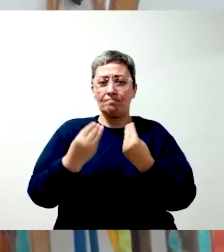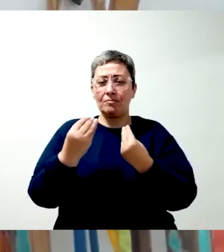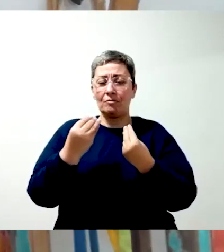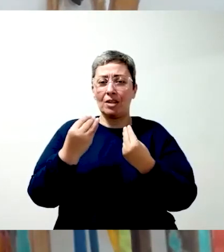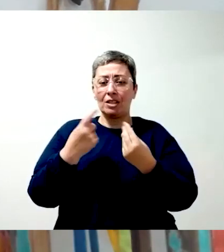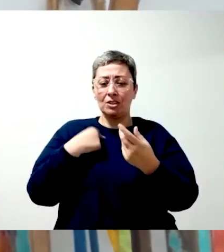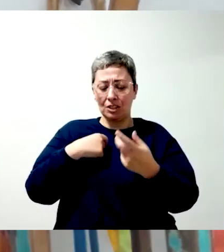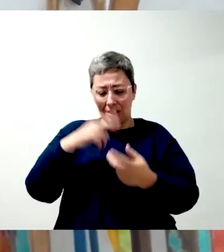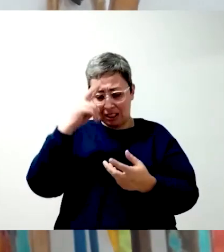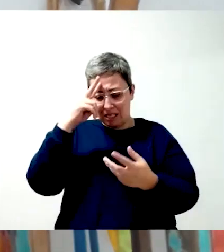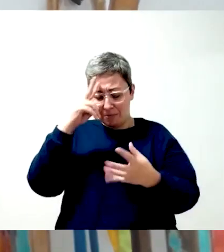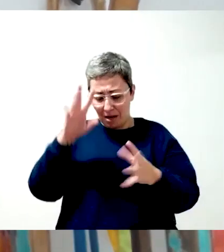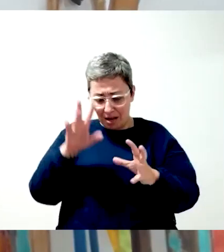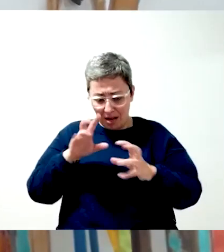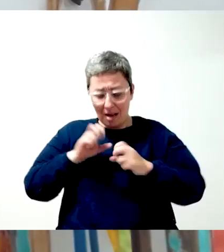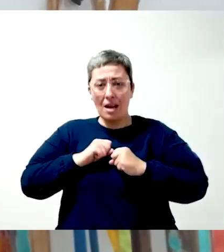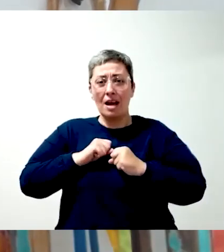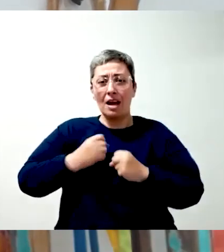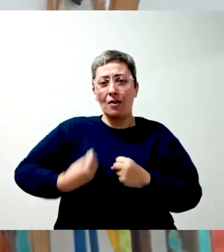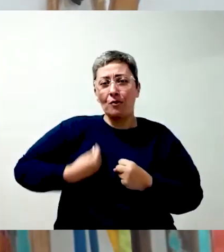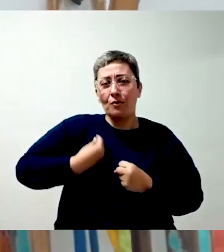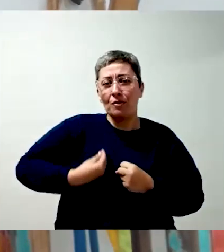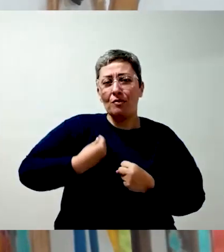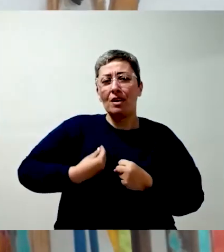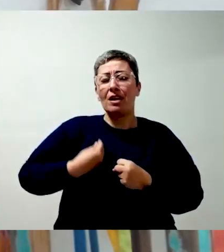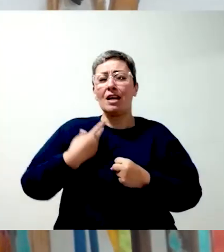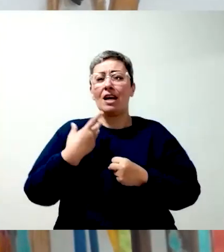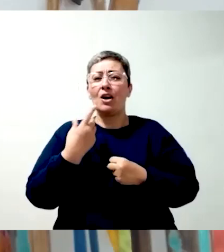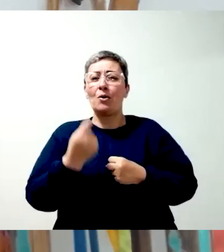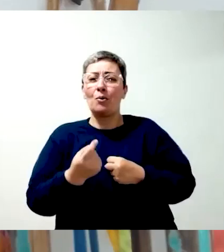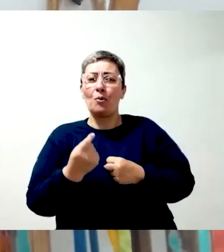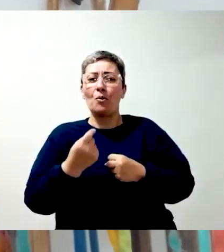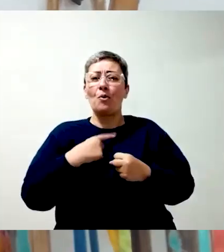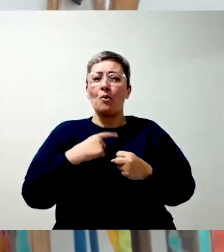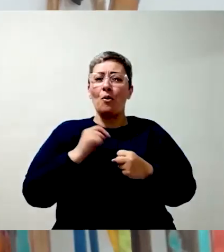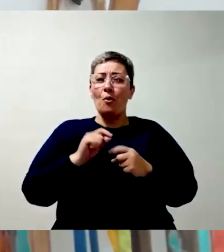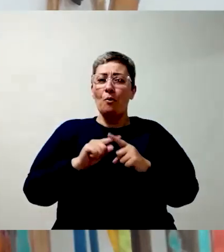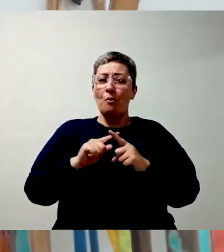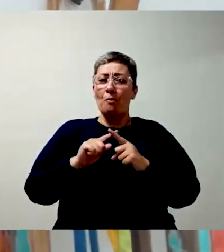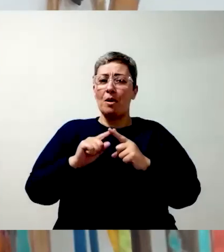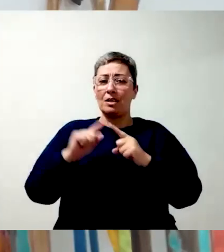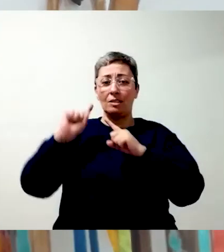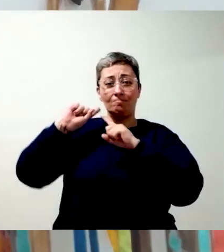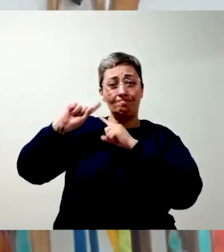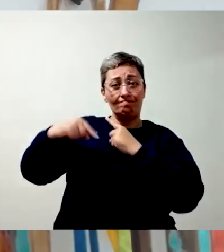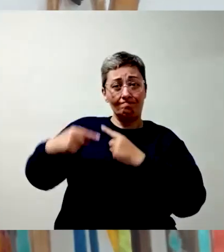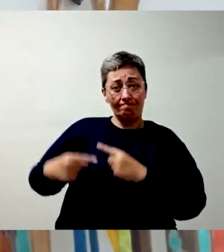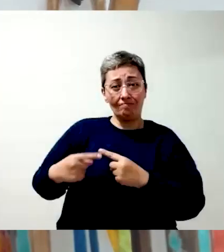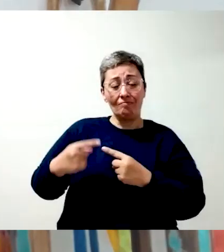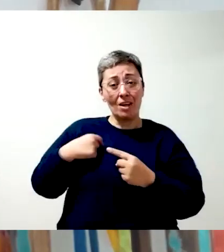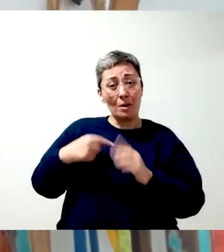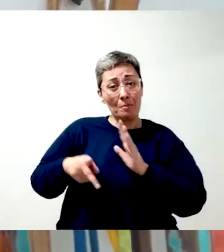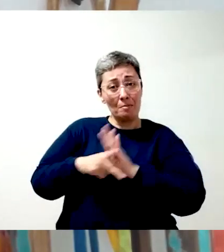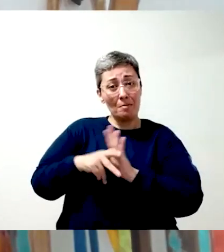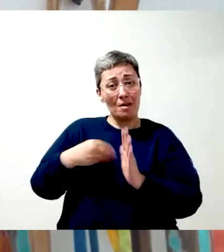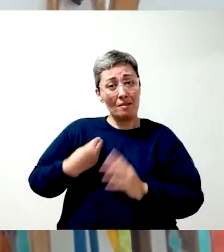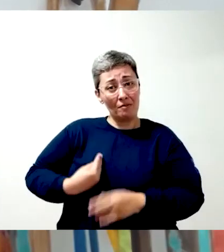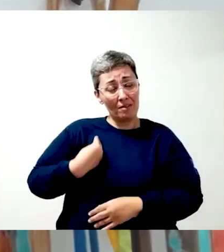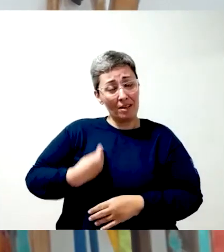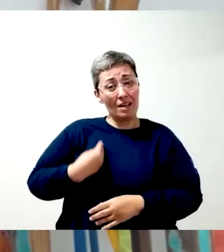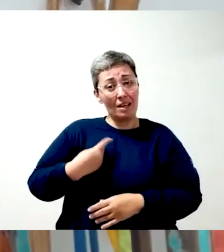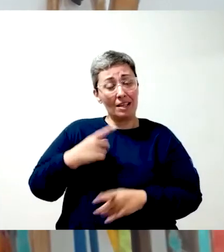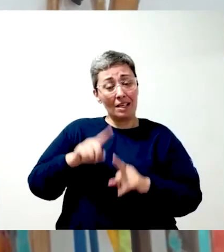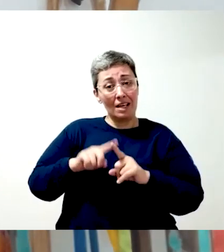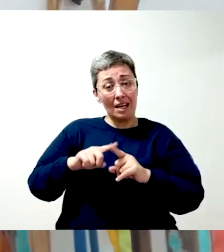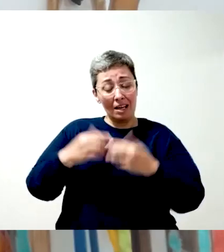possibilidade de resgatar, de reviver uma das descendências da qual eu faço